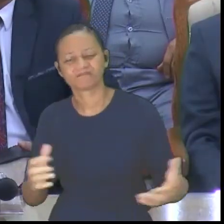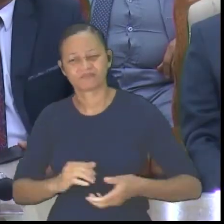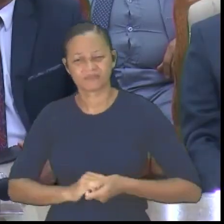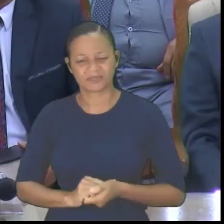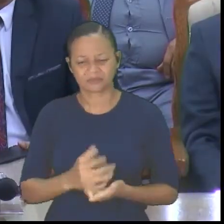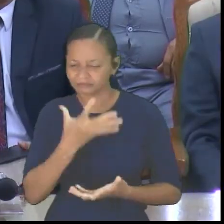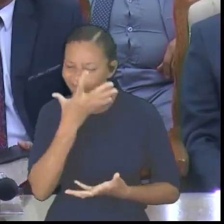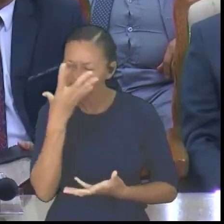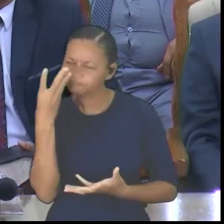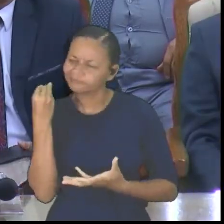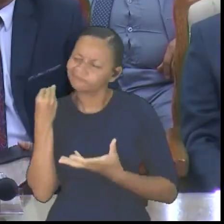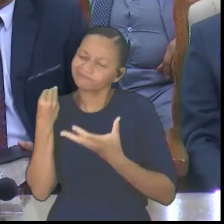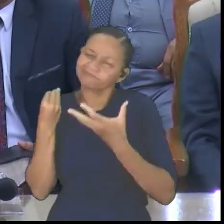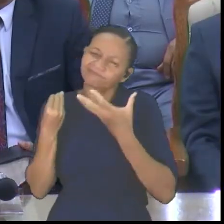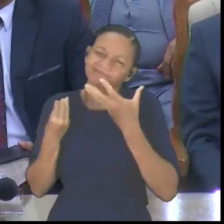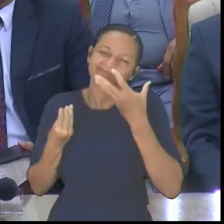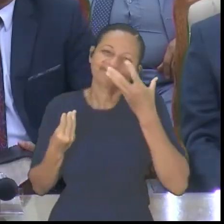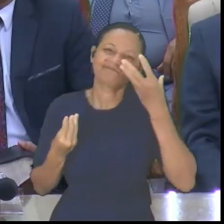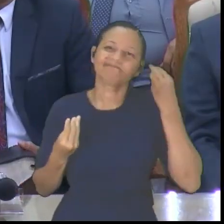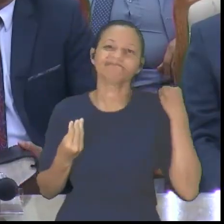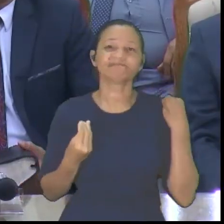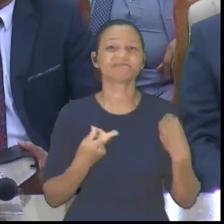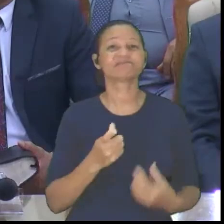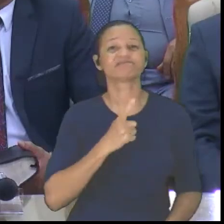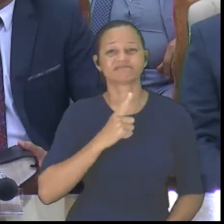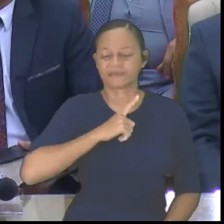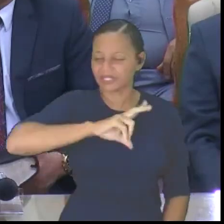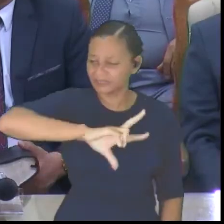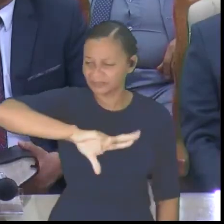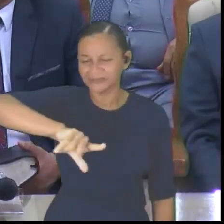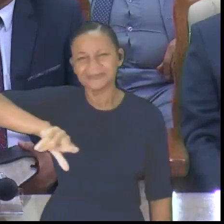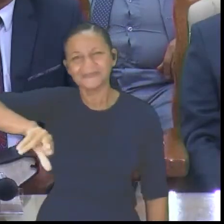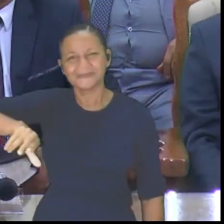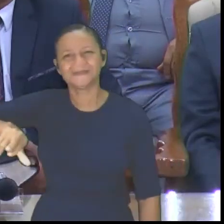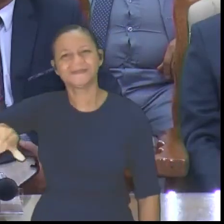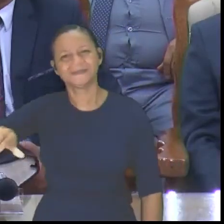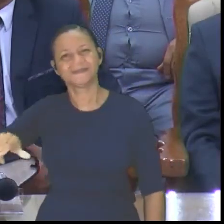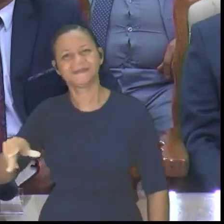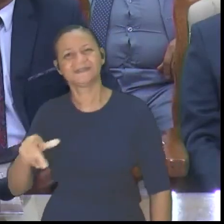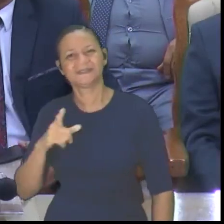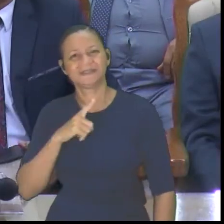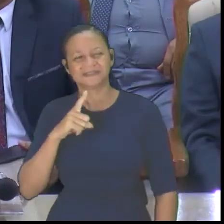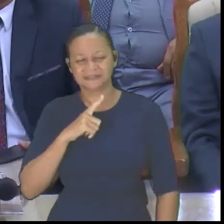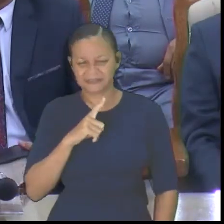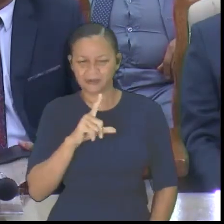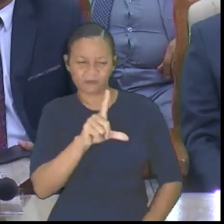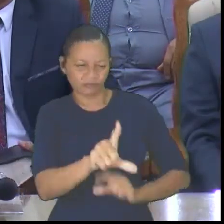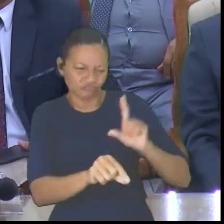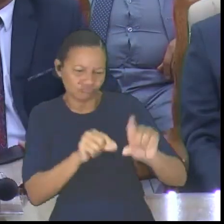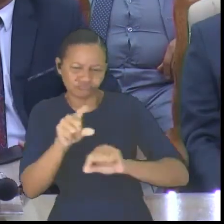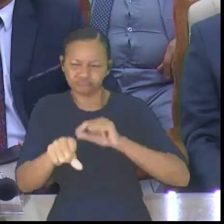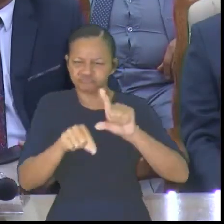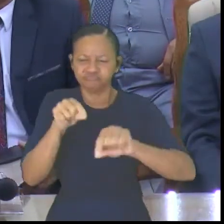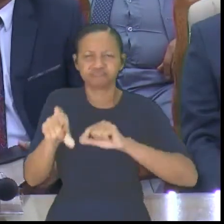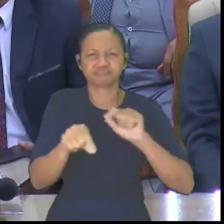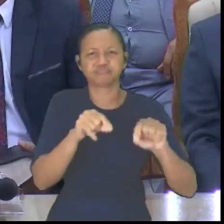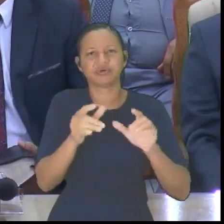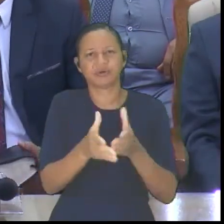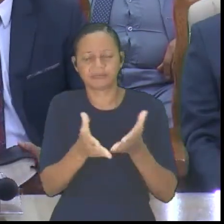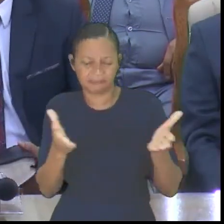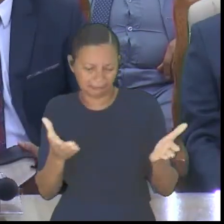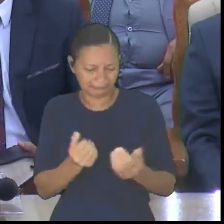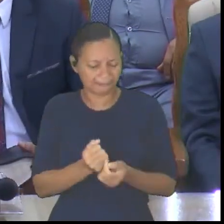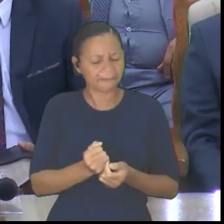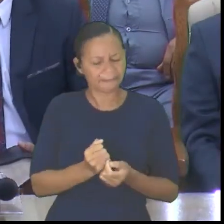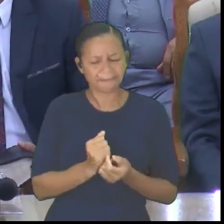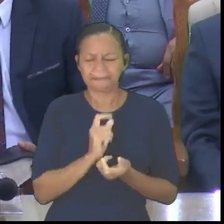esquecido. Existem aí, dentro das seletivas palavras de